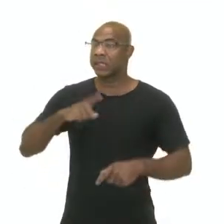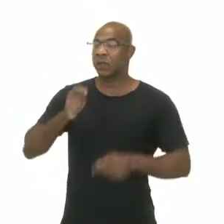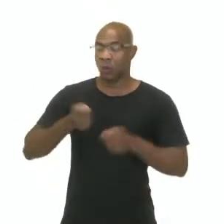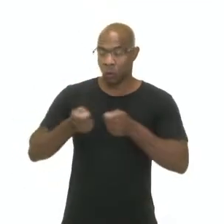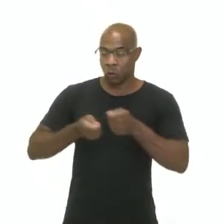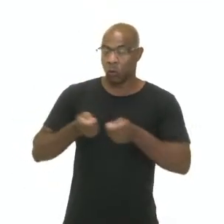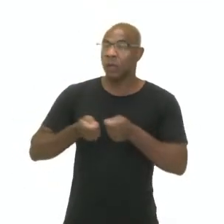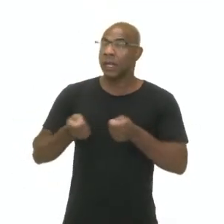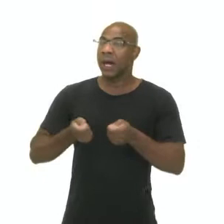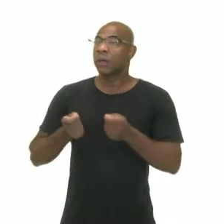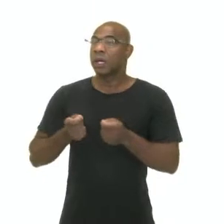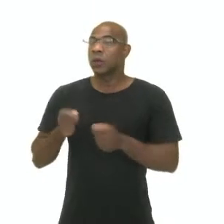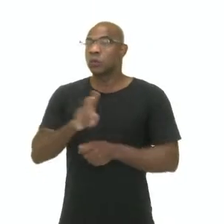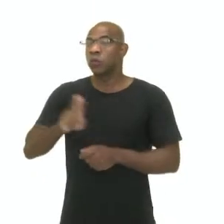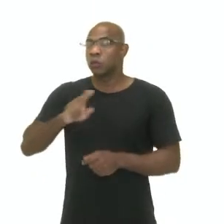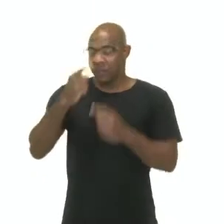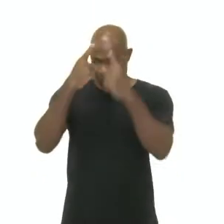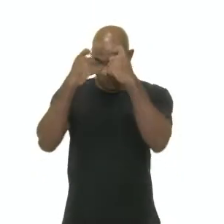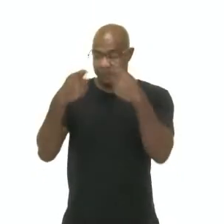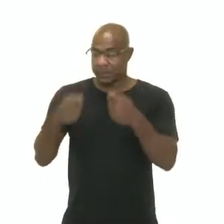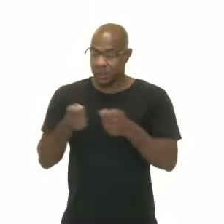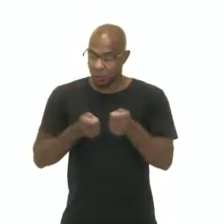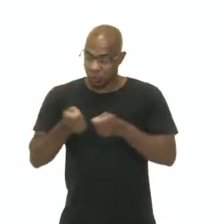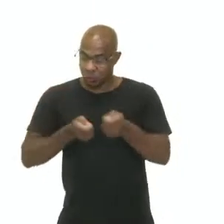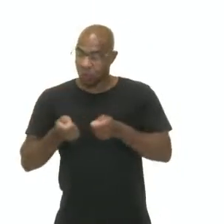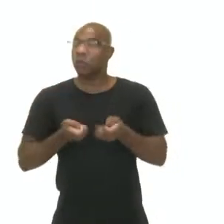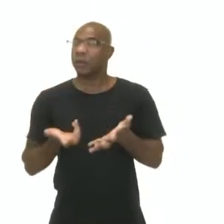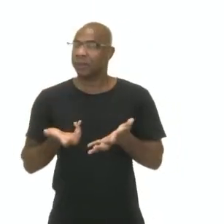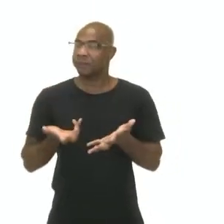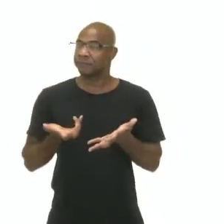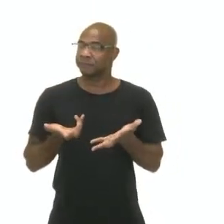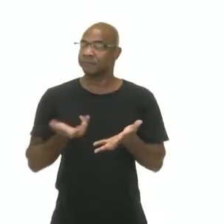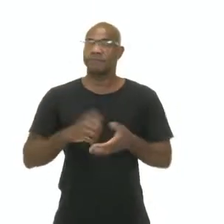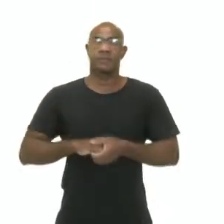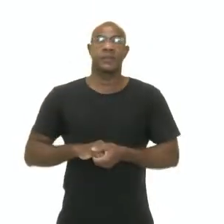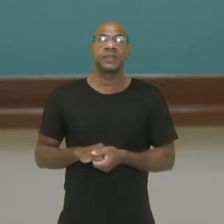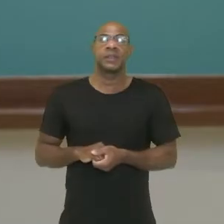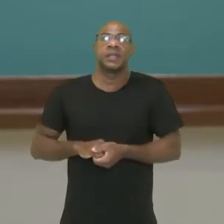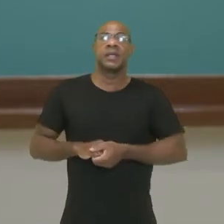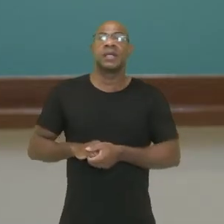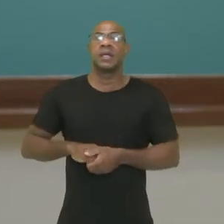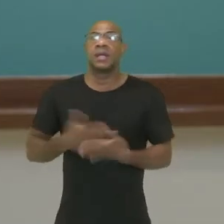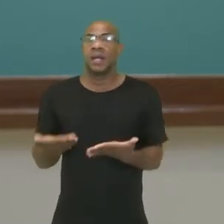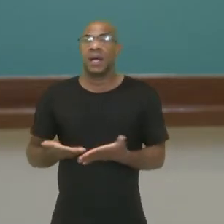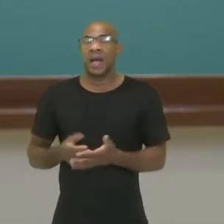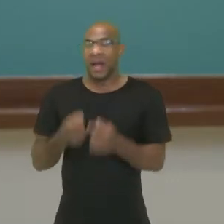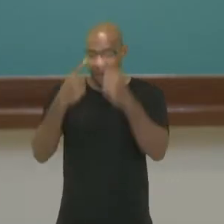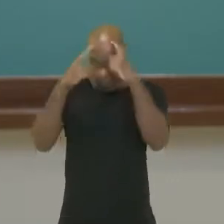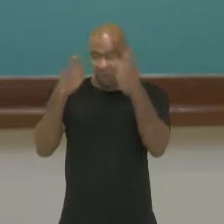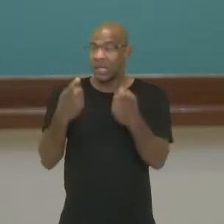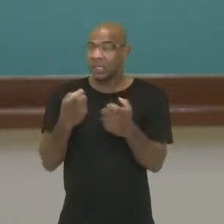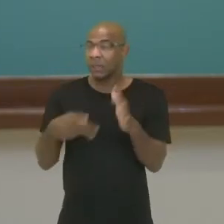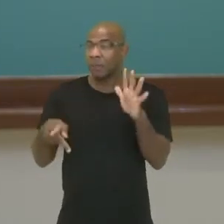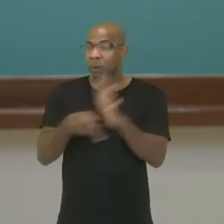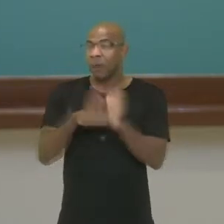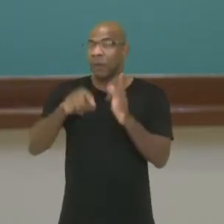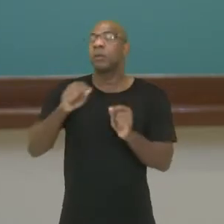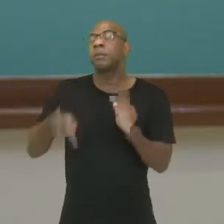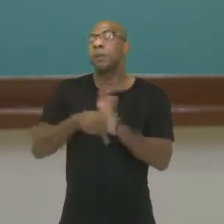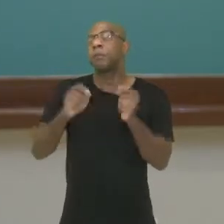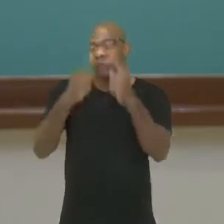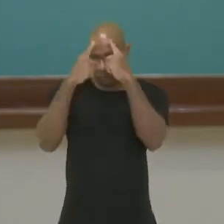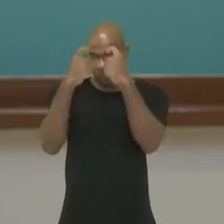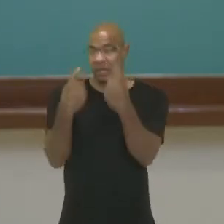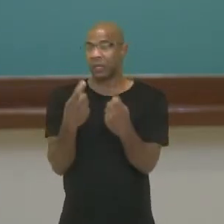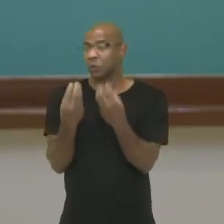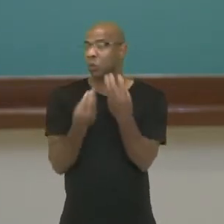ele, violência seria uma função do Estado. A única violência legítima seria a do Estado, no